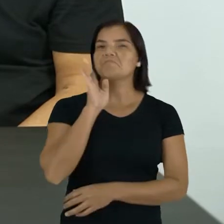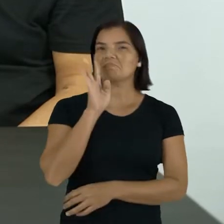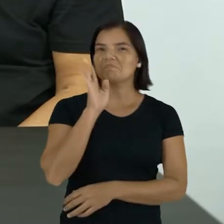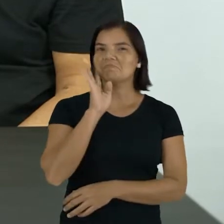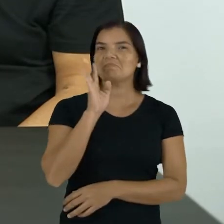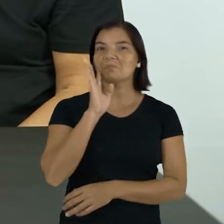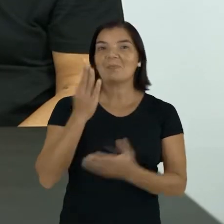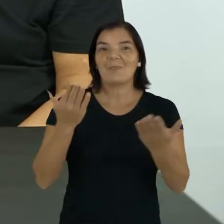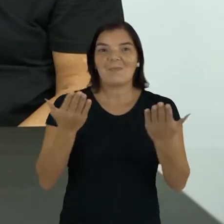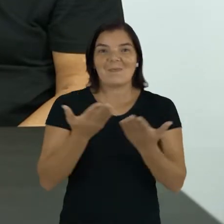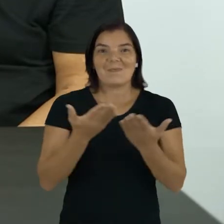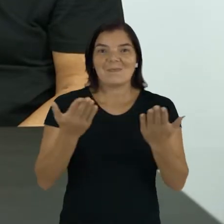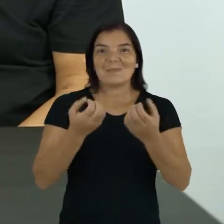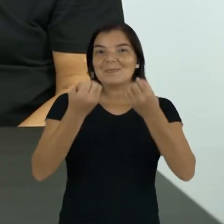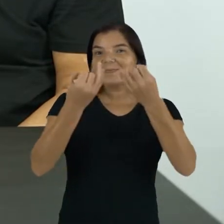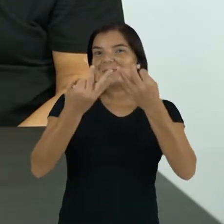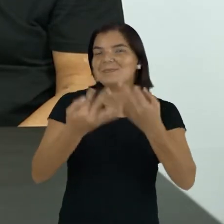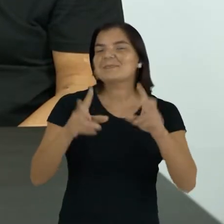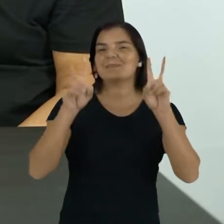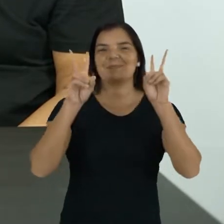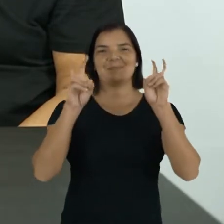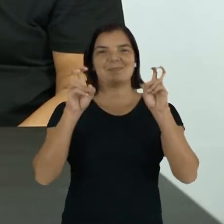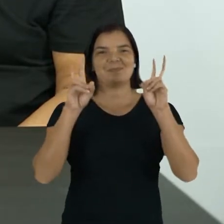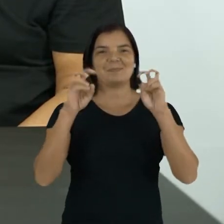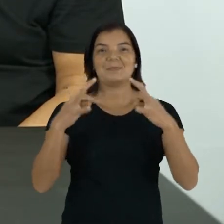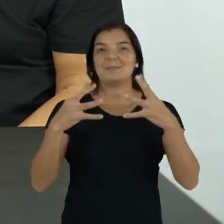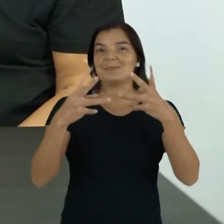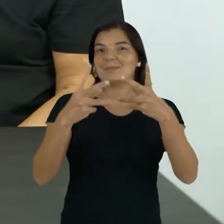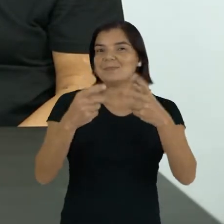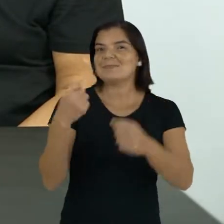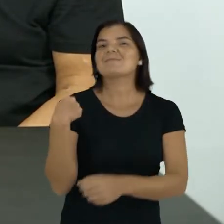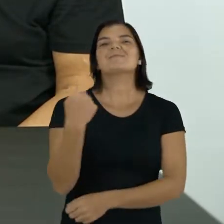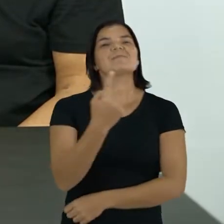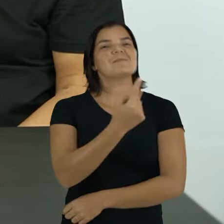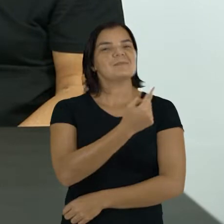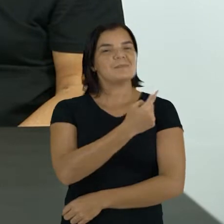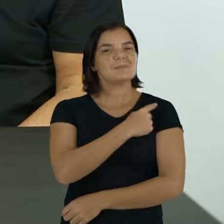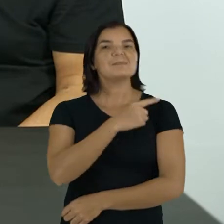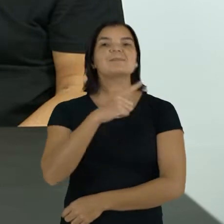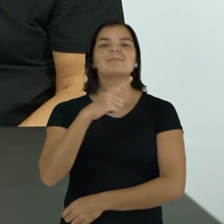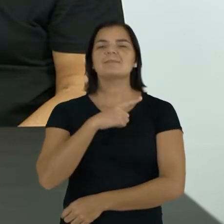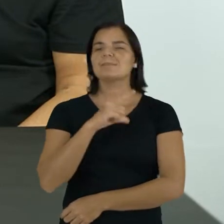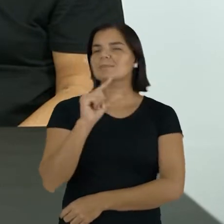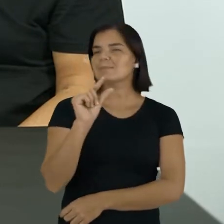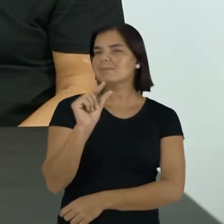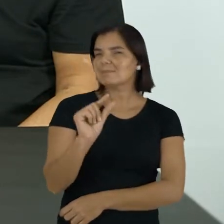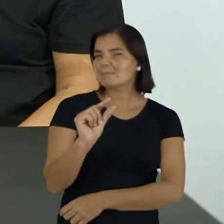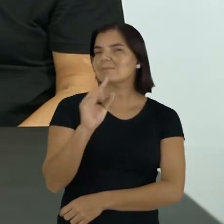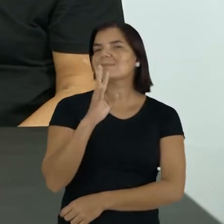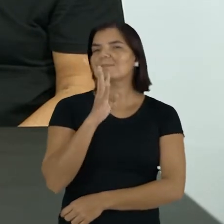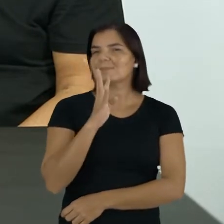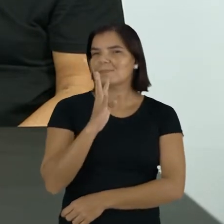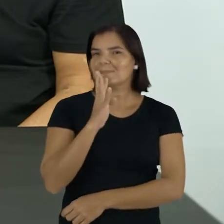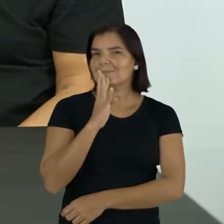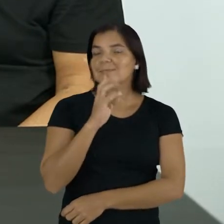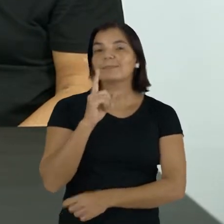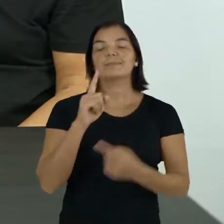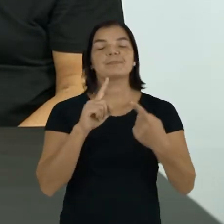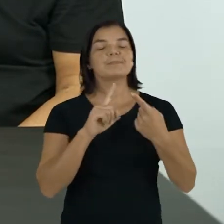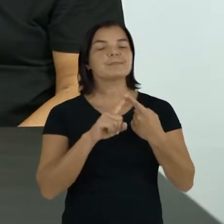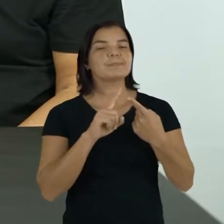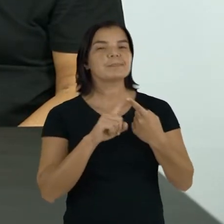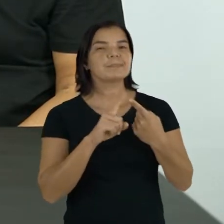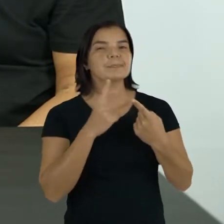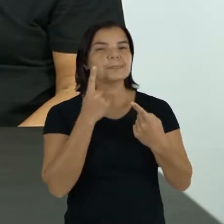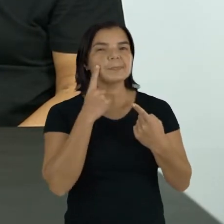interessante. Hoje nós vamos falar de um assunto em que todos nós temos um pouquinho de conhecimento, já ouvimos